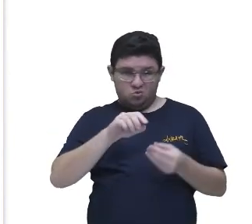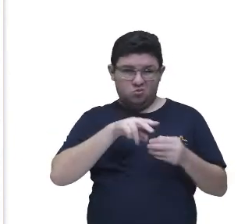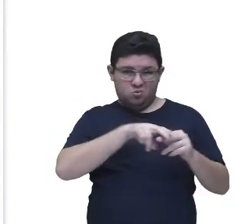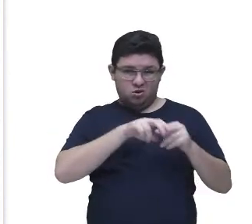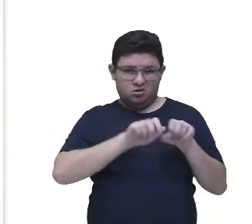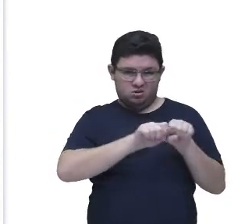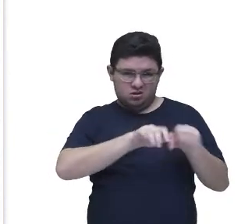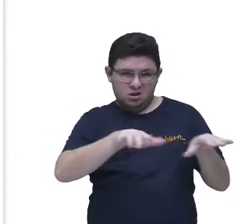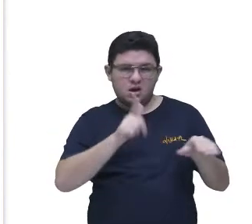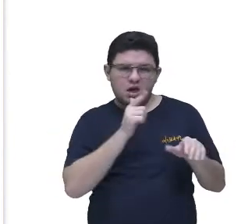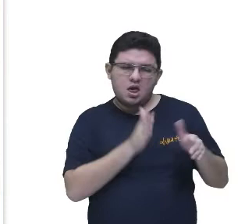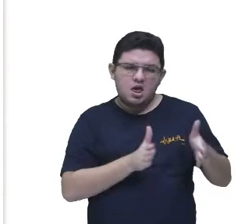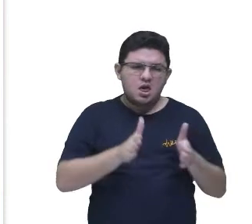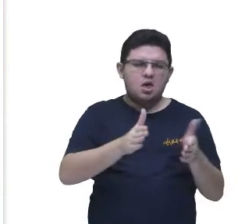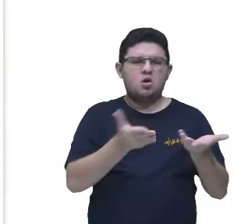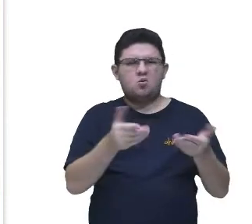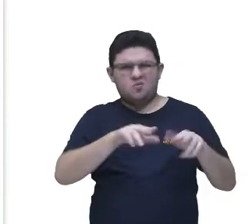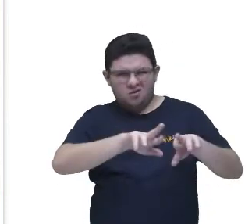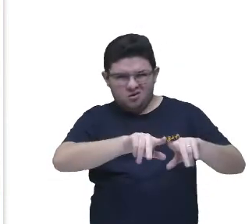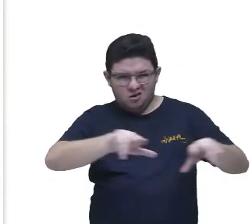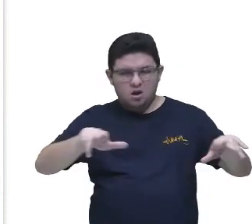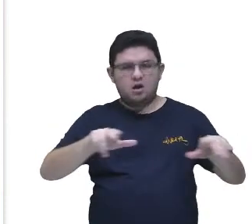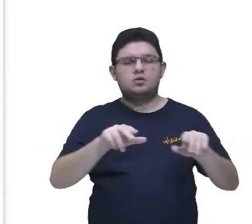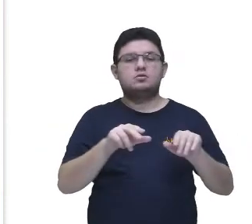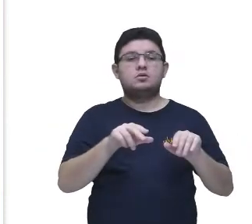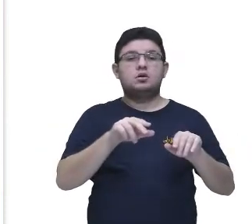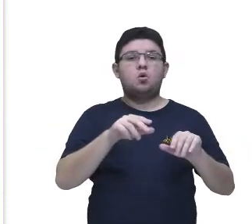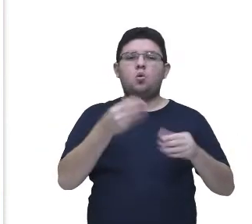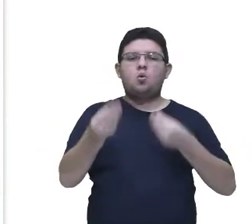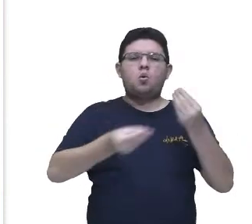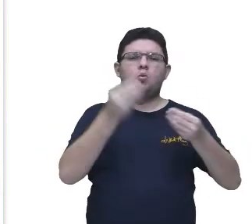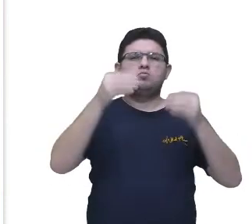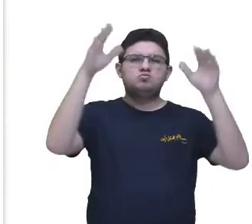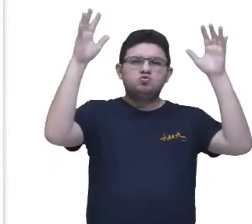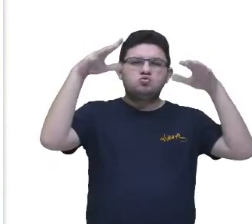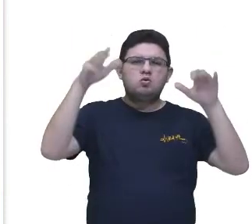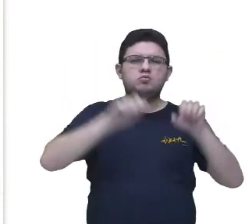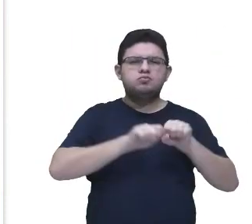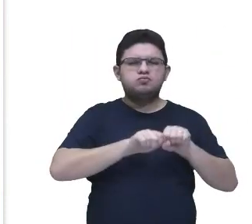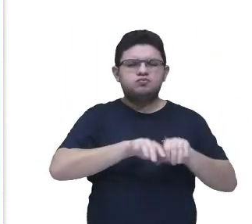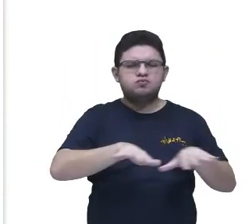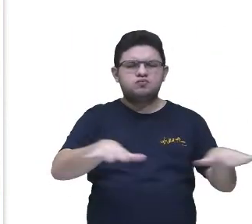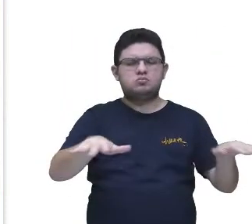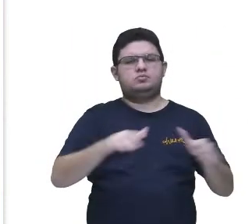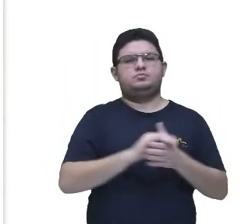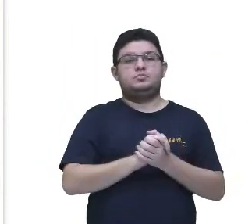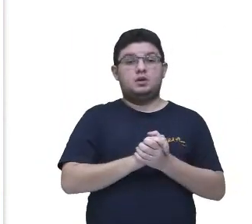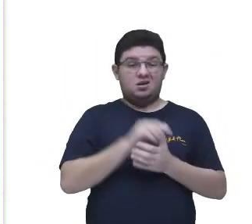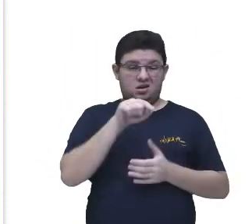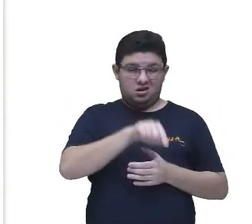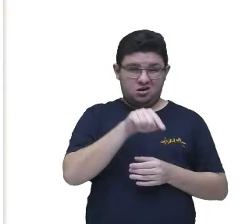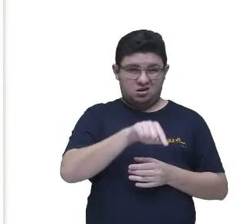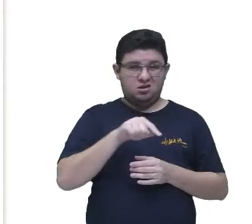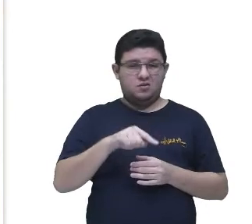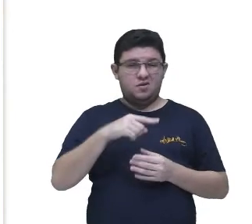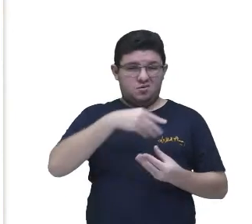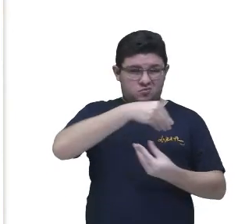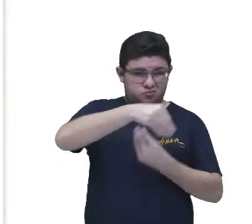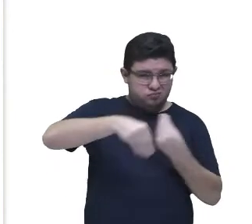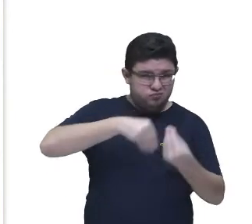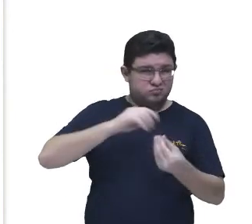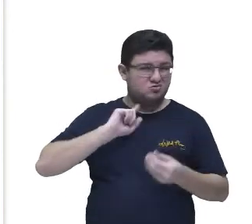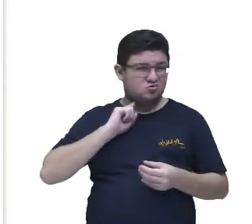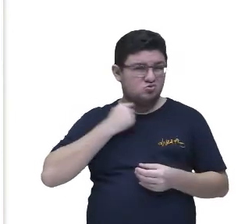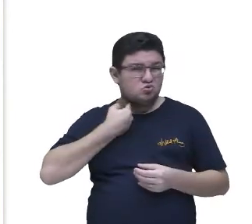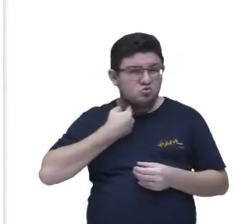por meio das chuvas. Ele também contamina o solo do local onde ele está e também pode infiltrar nesse